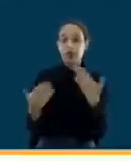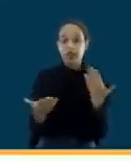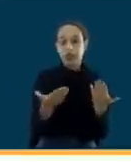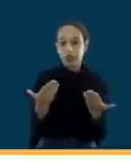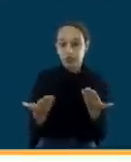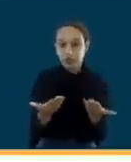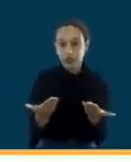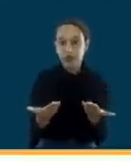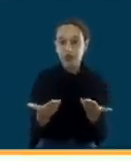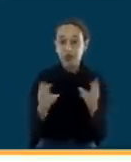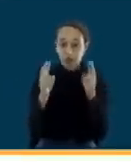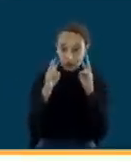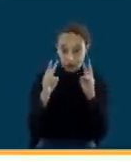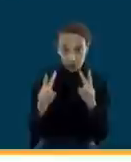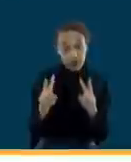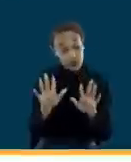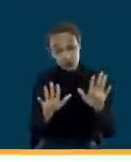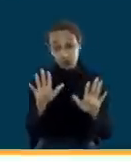no fim do túnel,